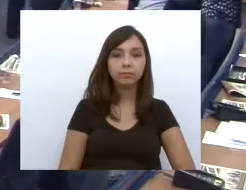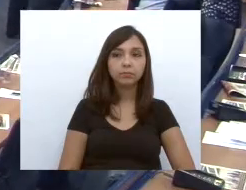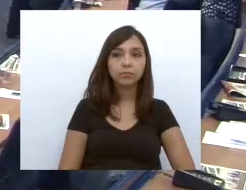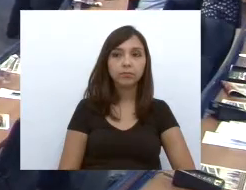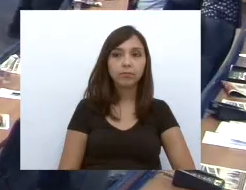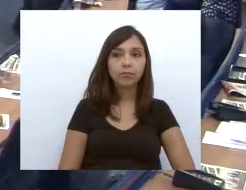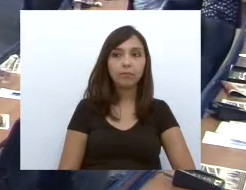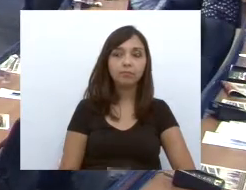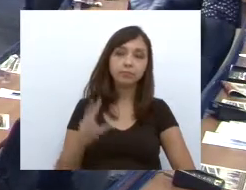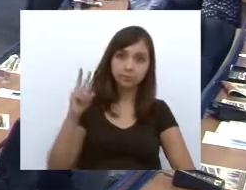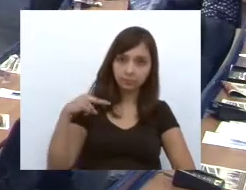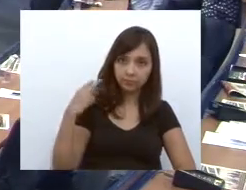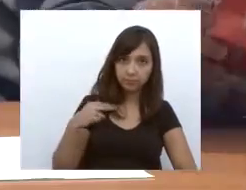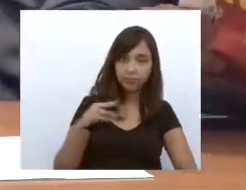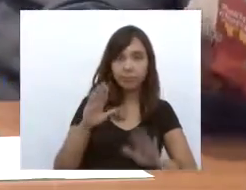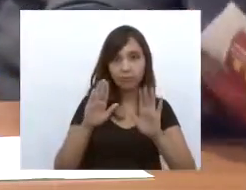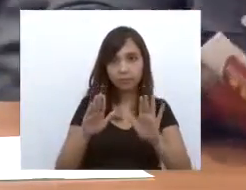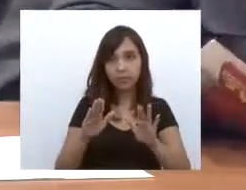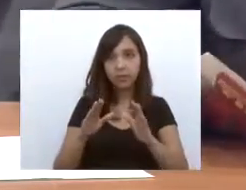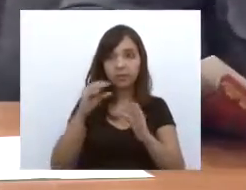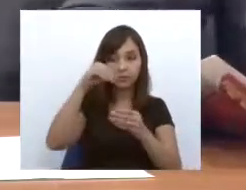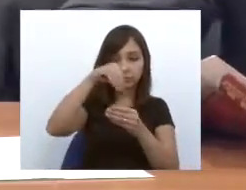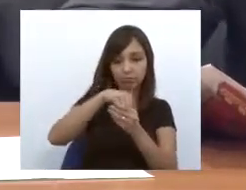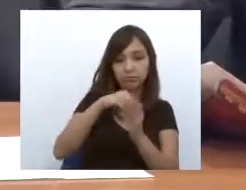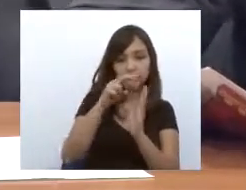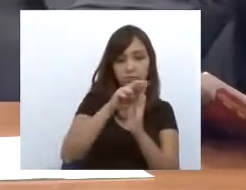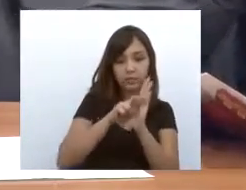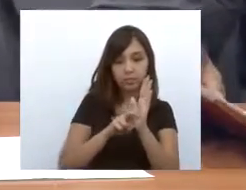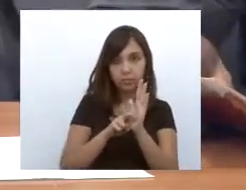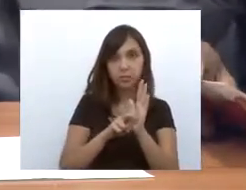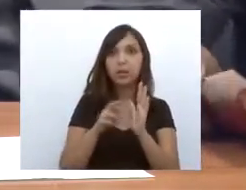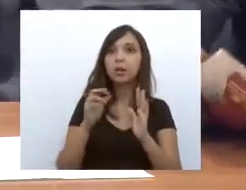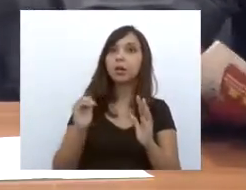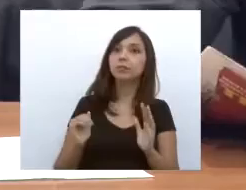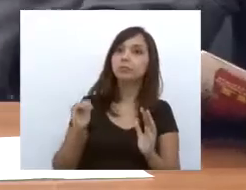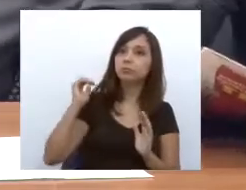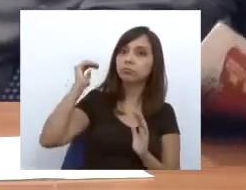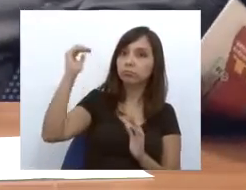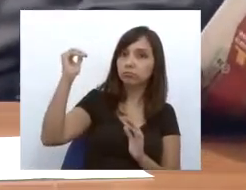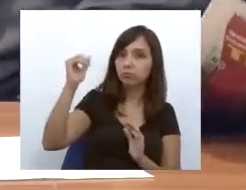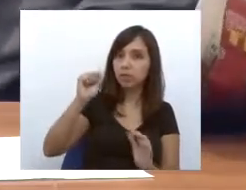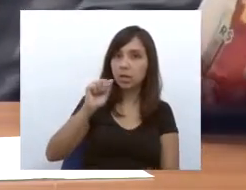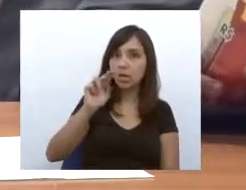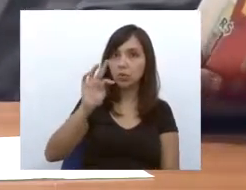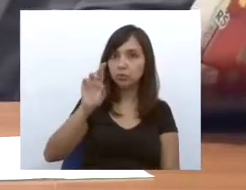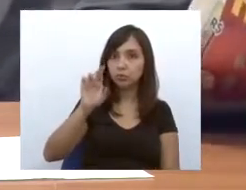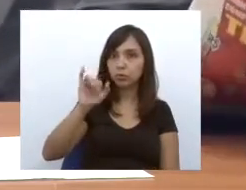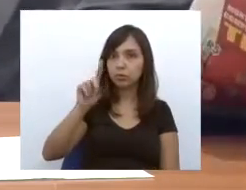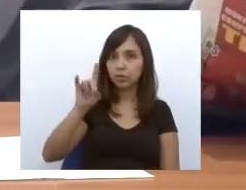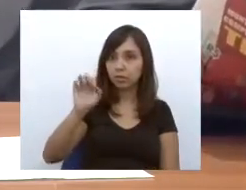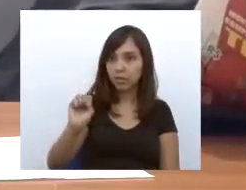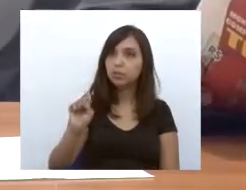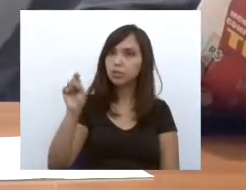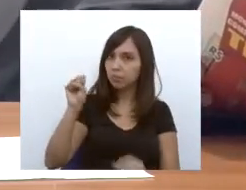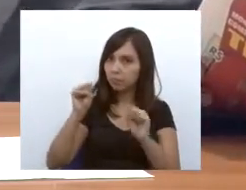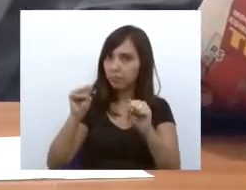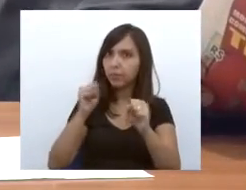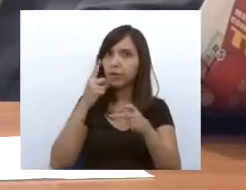Vereadora, então veja só, conforme o regimento interno, a autoridade, veja só, ela pode